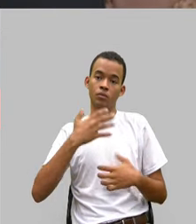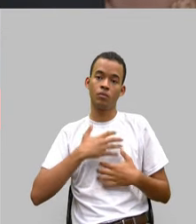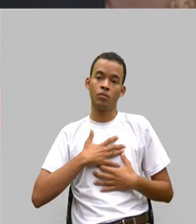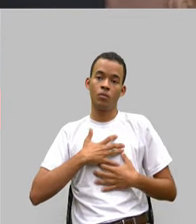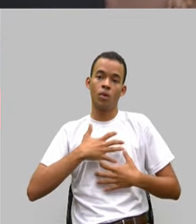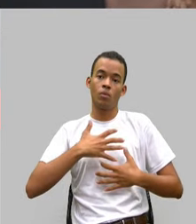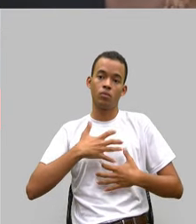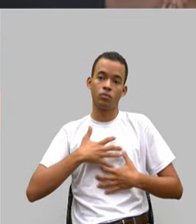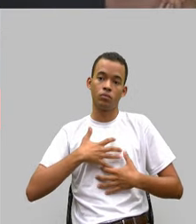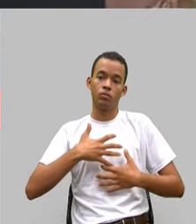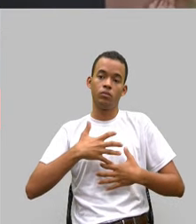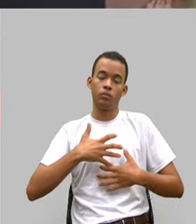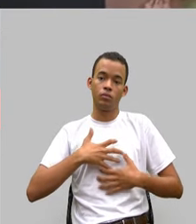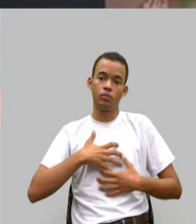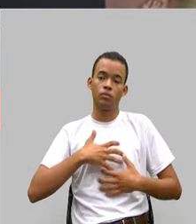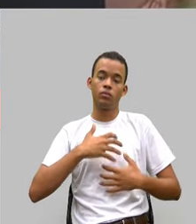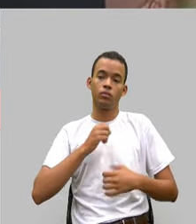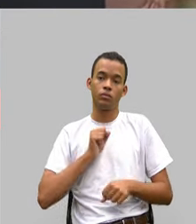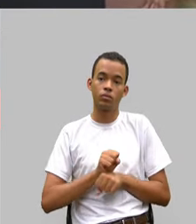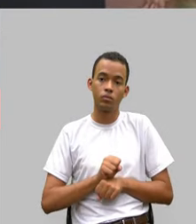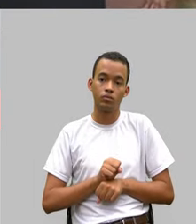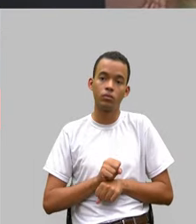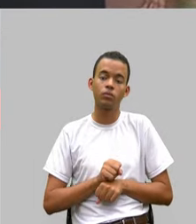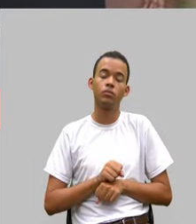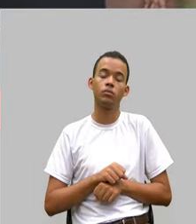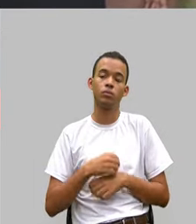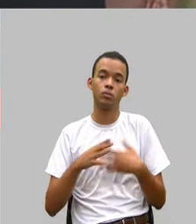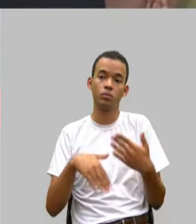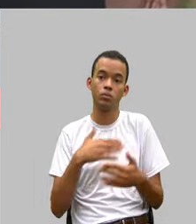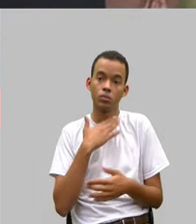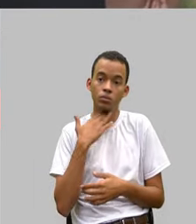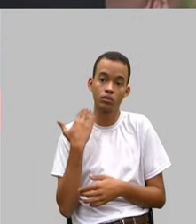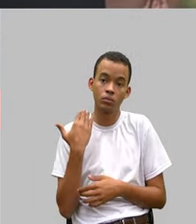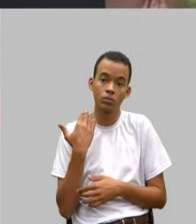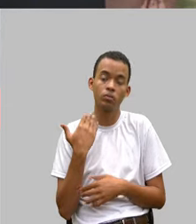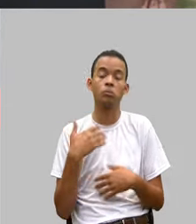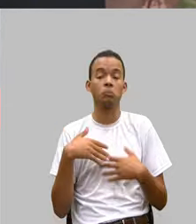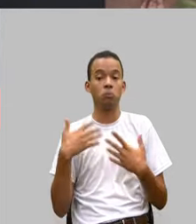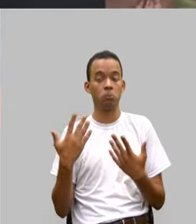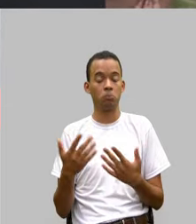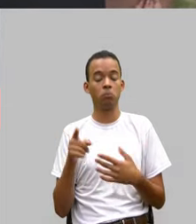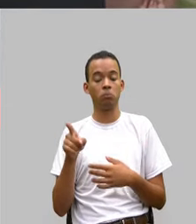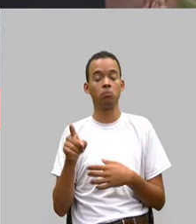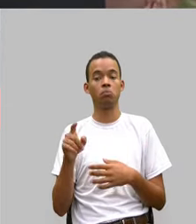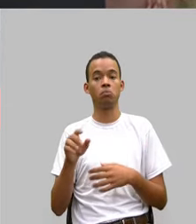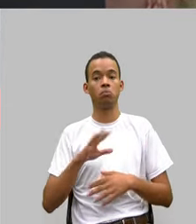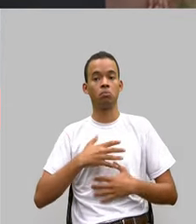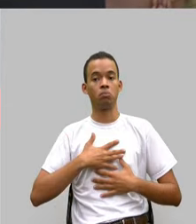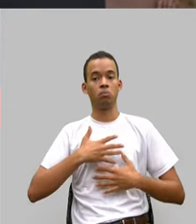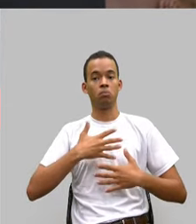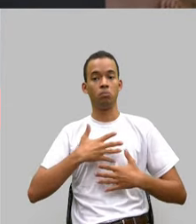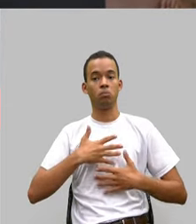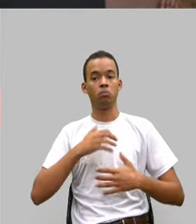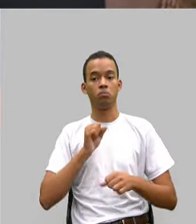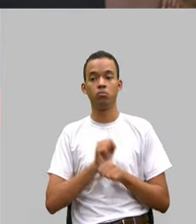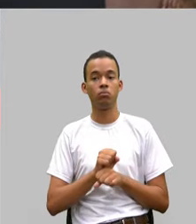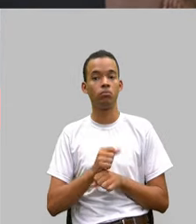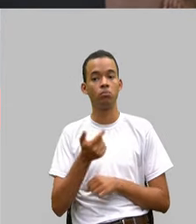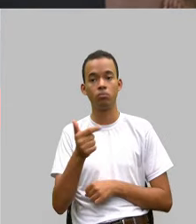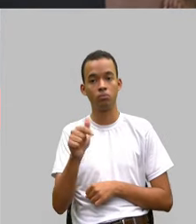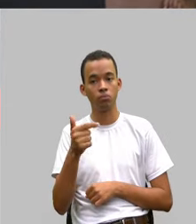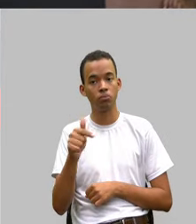pouco né da segurança então a gente não induz parada cardiorrespiratória com a cannabis Então a gente tem aí uma segurança